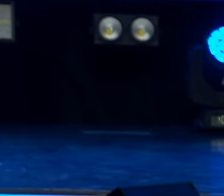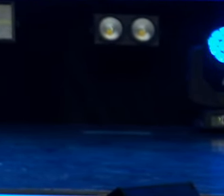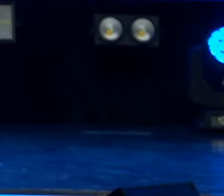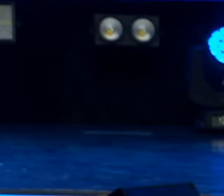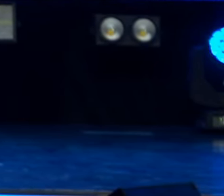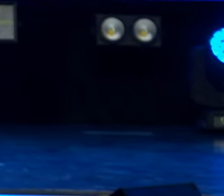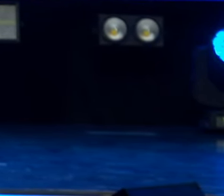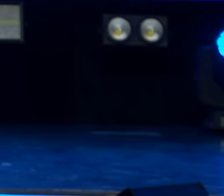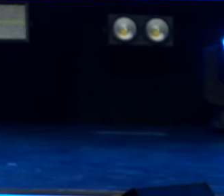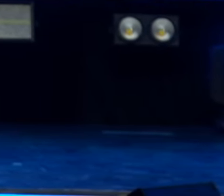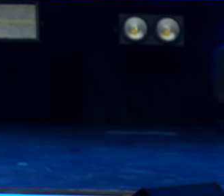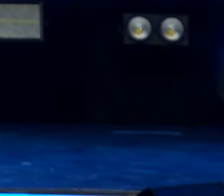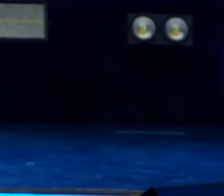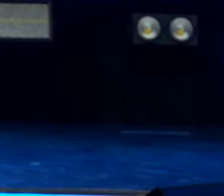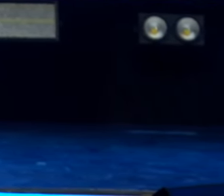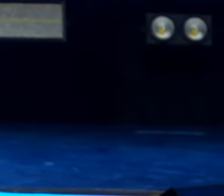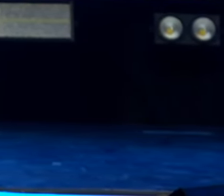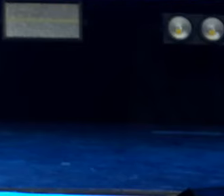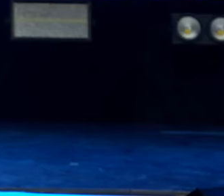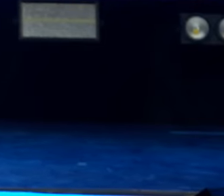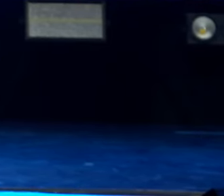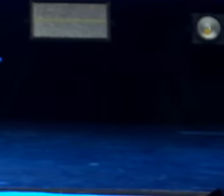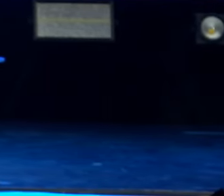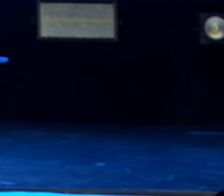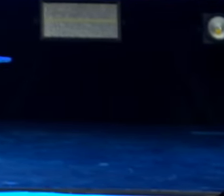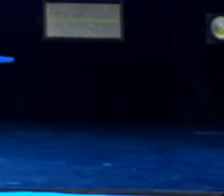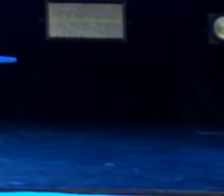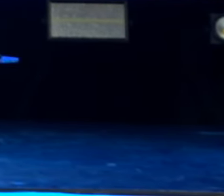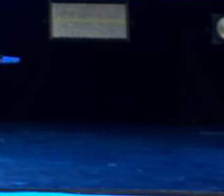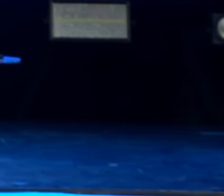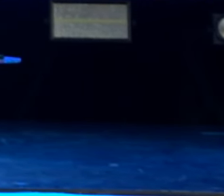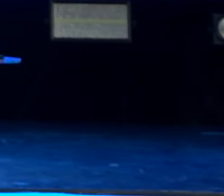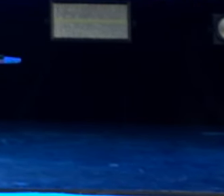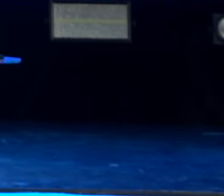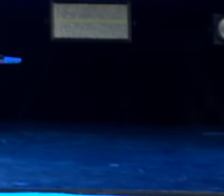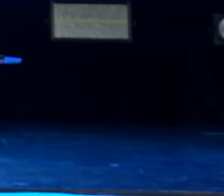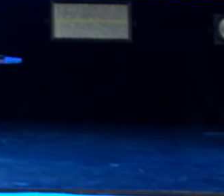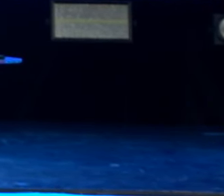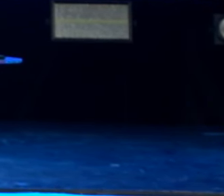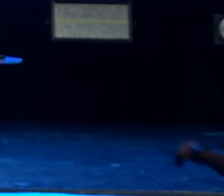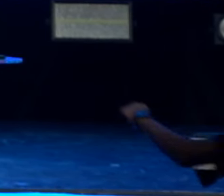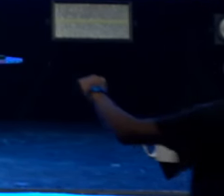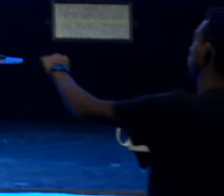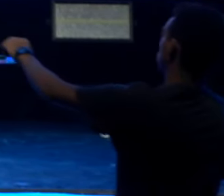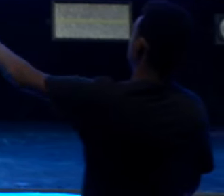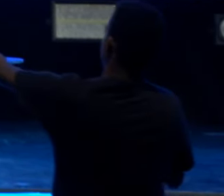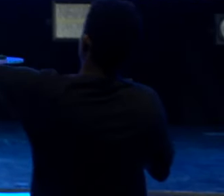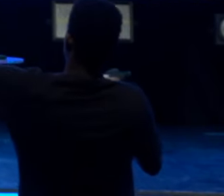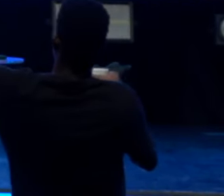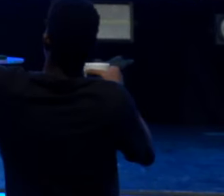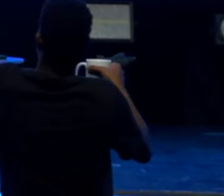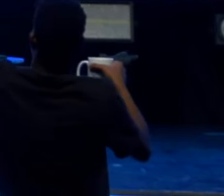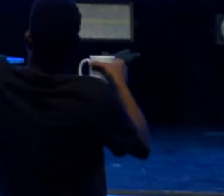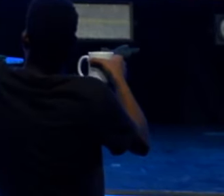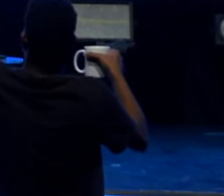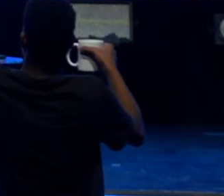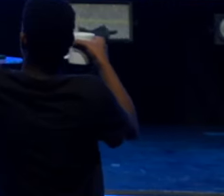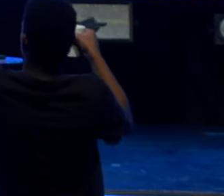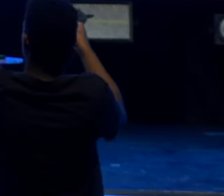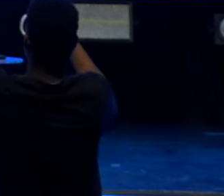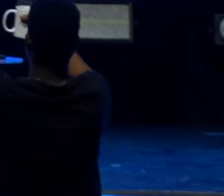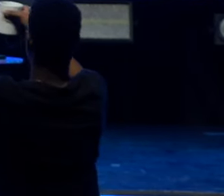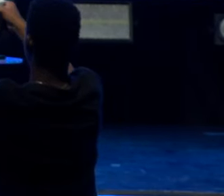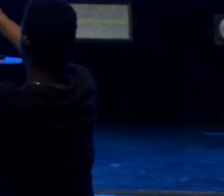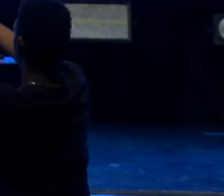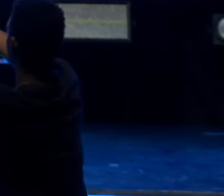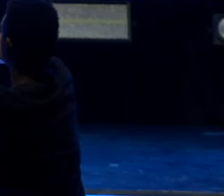aqui junto com vocês. Eu amo essa igreja, eu amo essa casa, amo os pastores dessa casa e é sempre muito bom poder